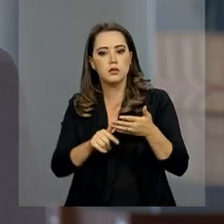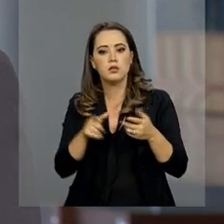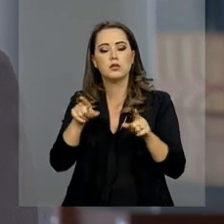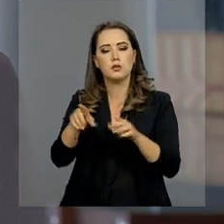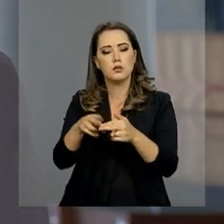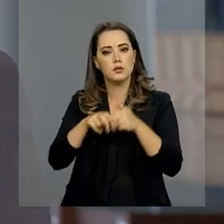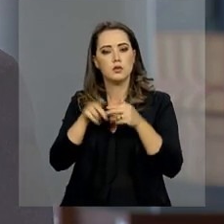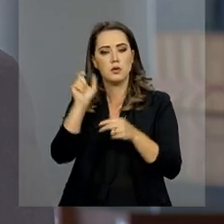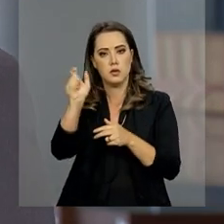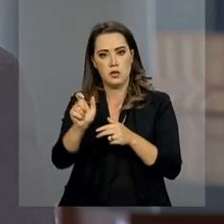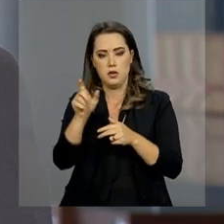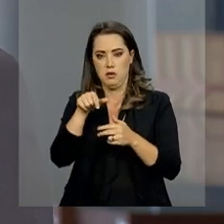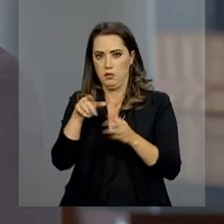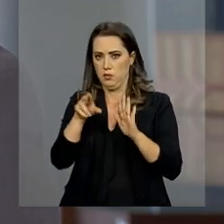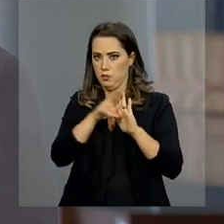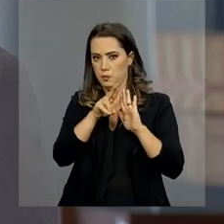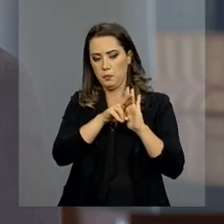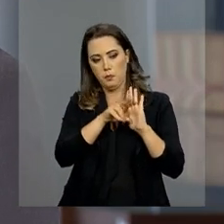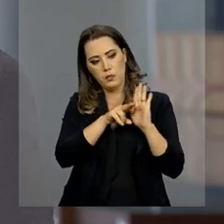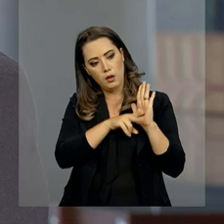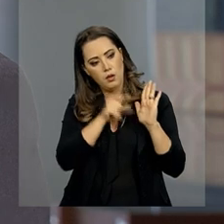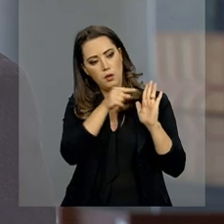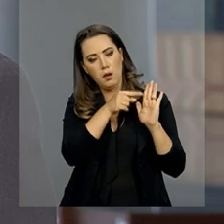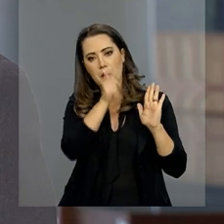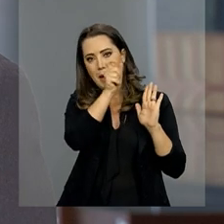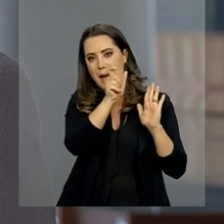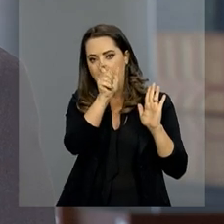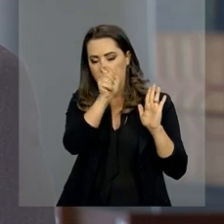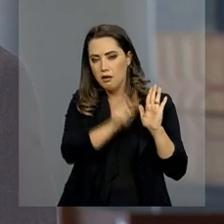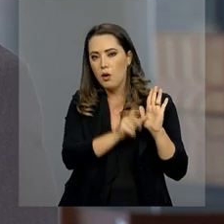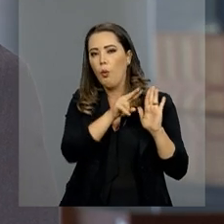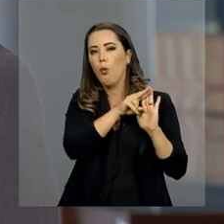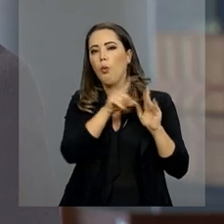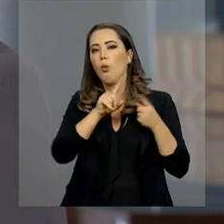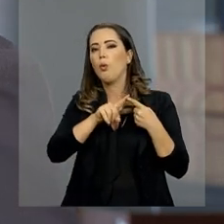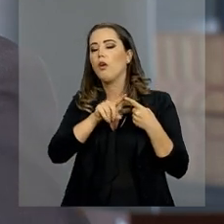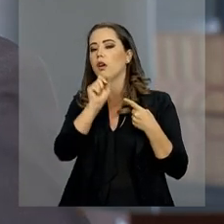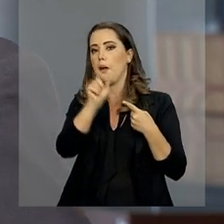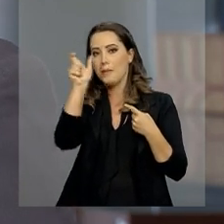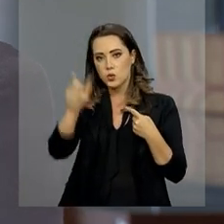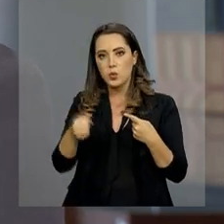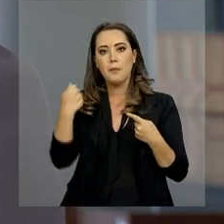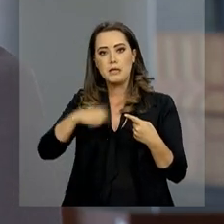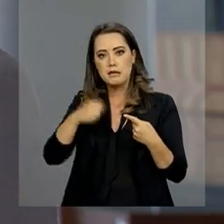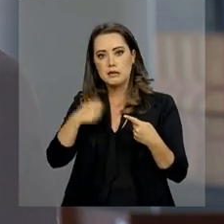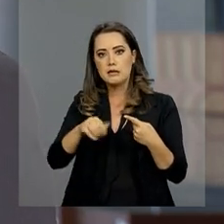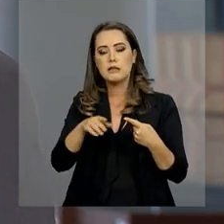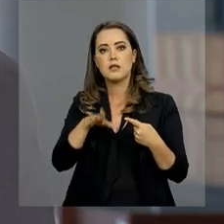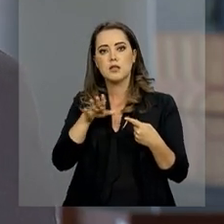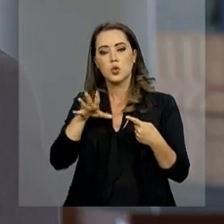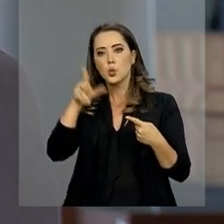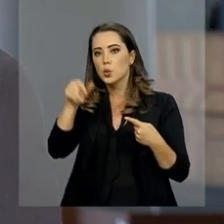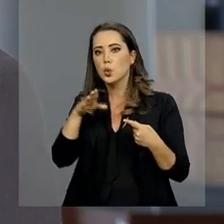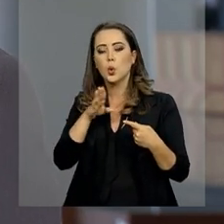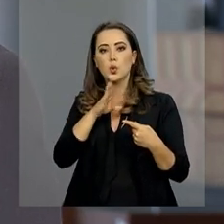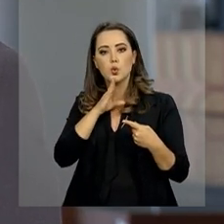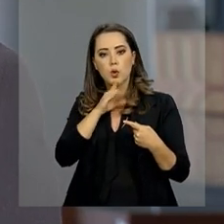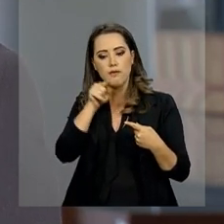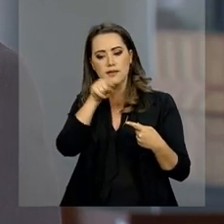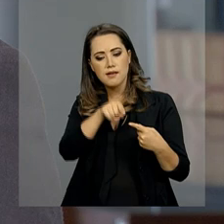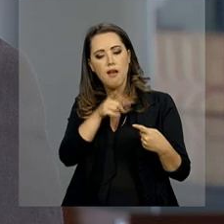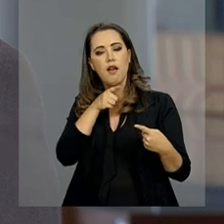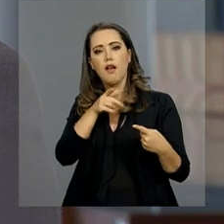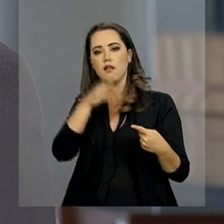requisito é que a pessoa seja reconhecida por essa atuação e que por essa atuação tenha sido ameaçada